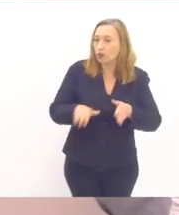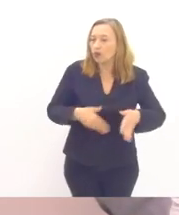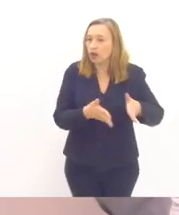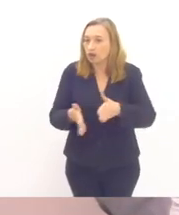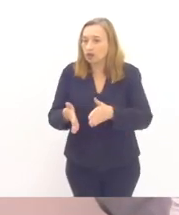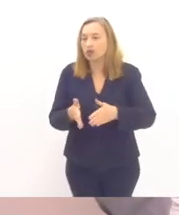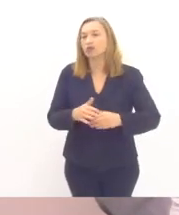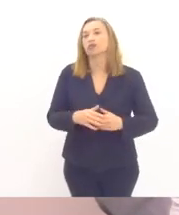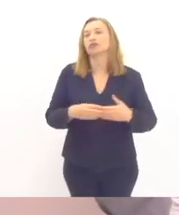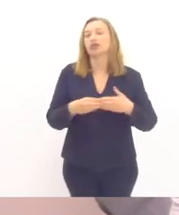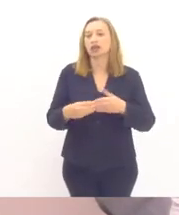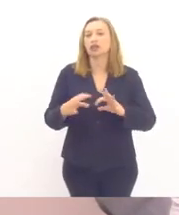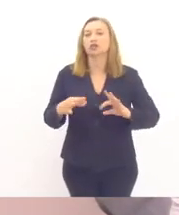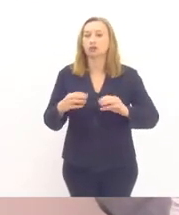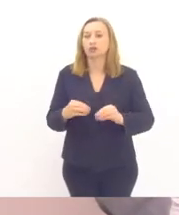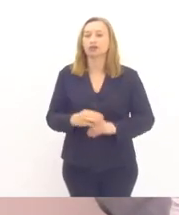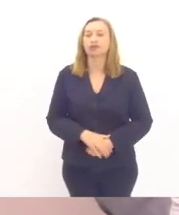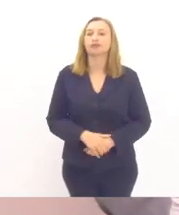vão guiar isso.